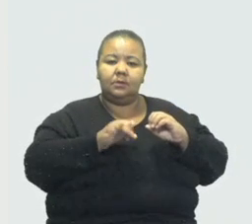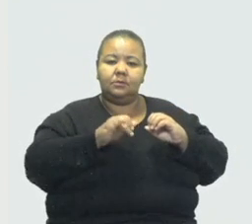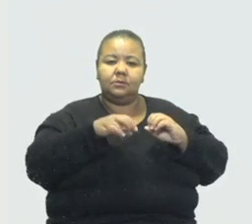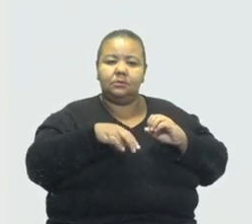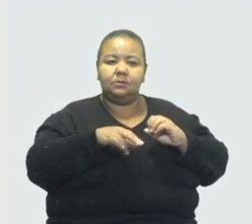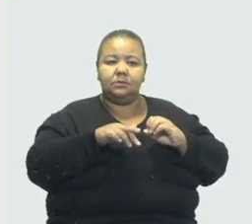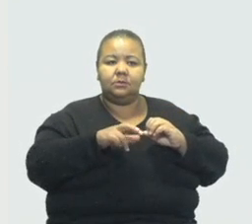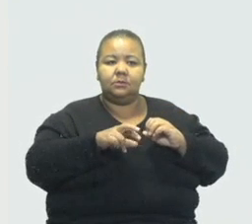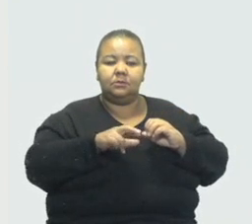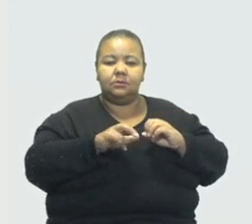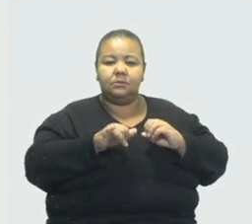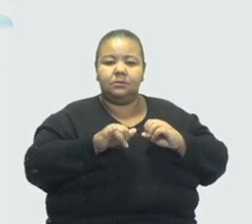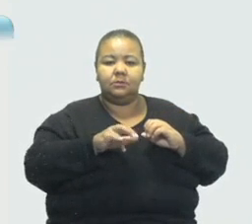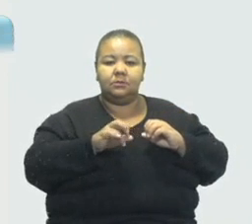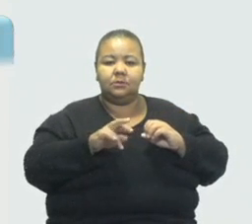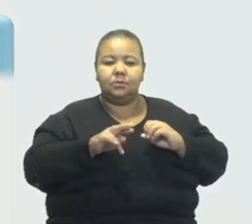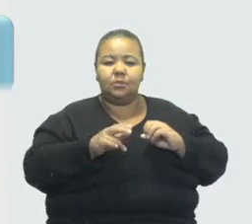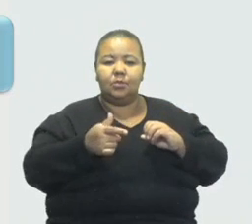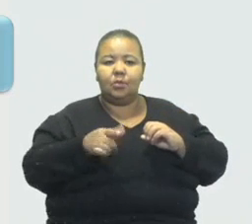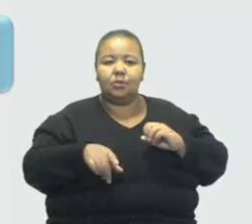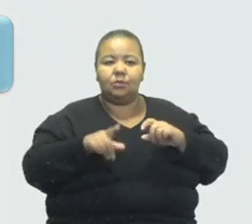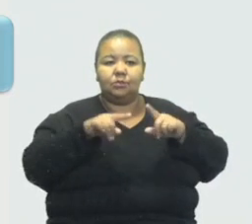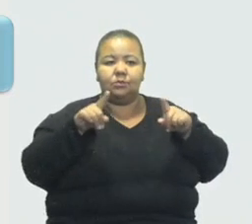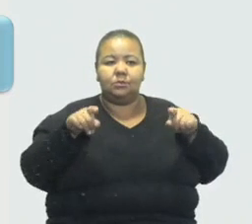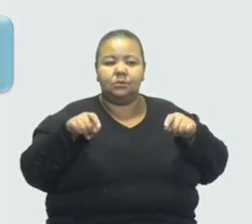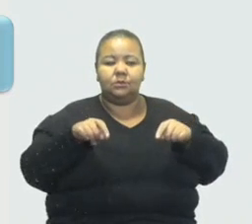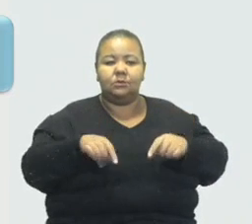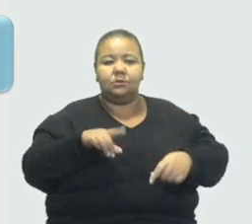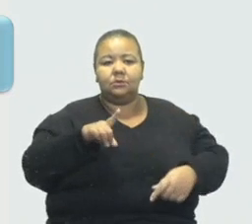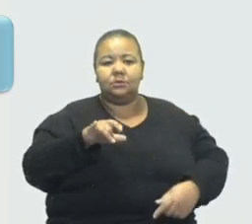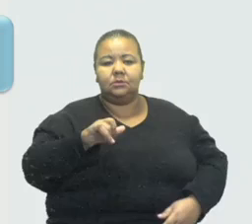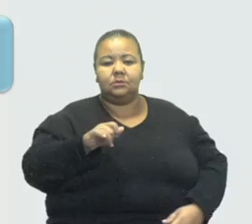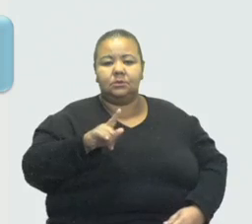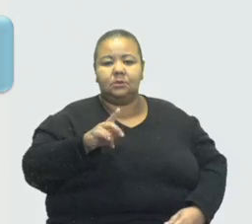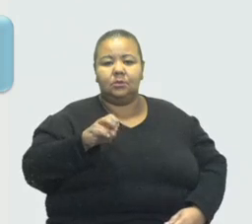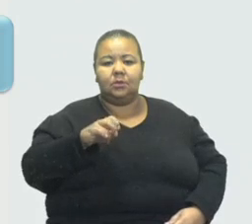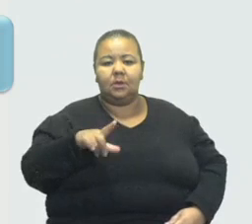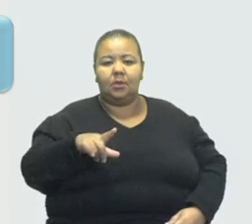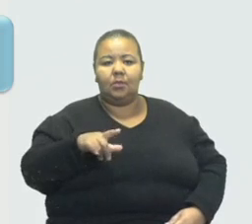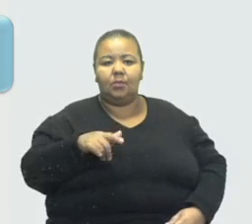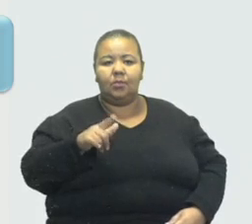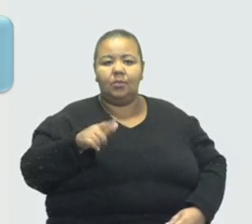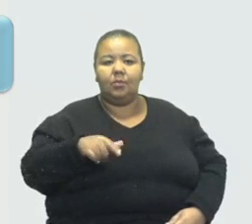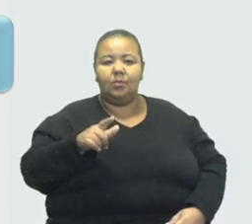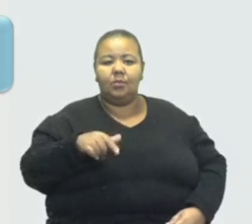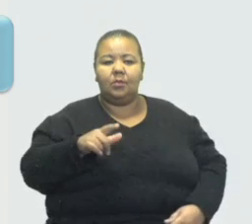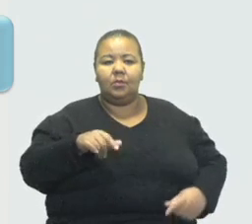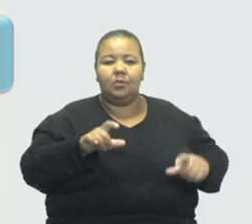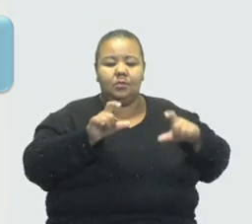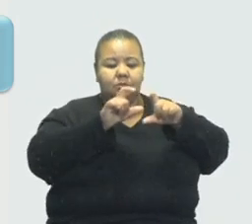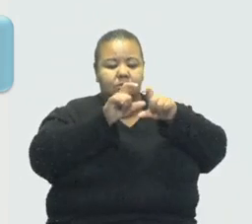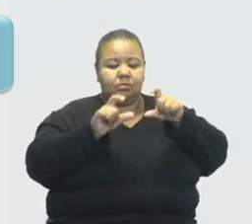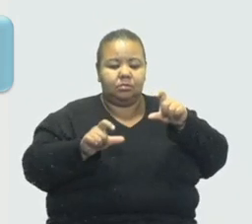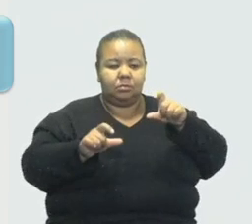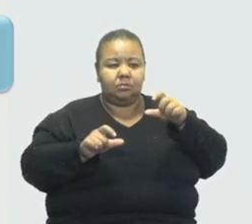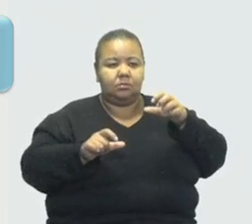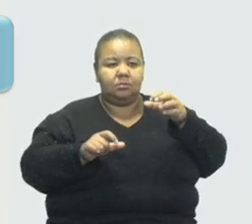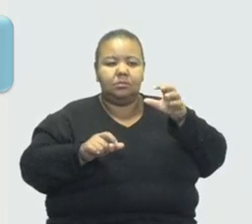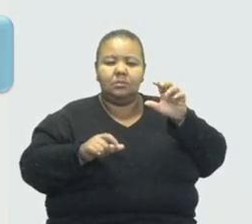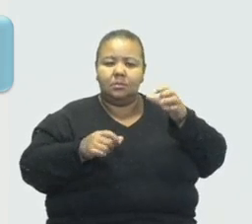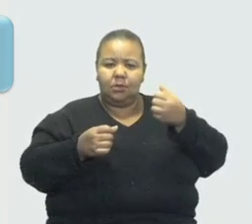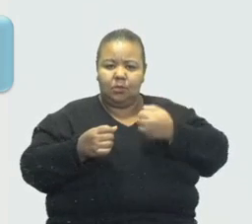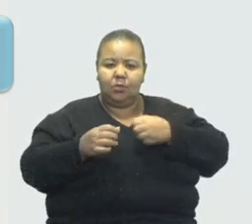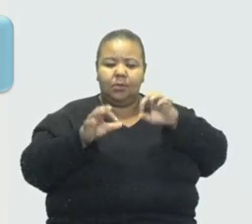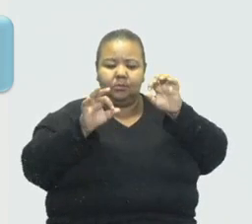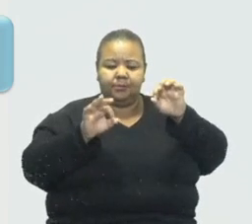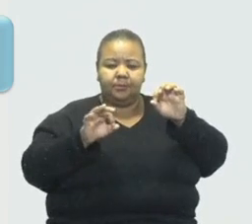matriz diagonal, os elementos da diagonal principal, eles são não nulos. E os demais elementos